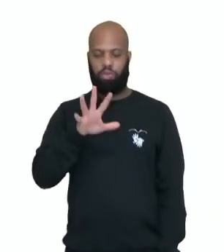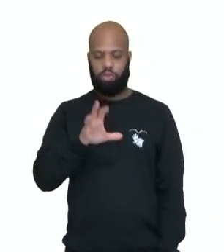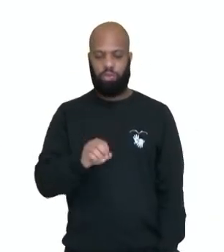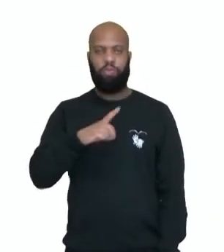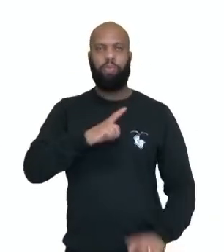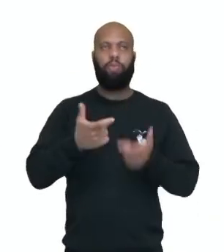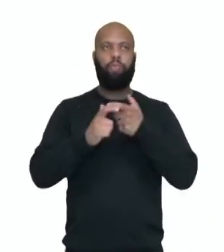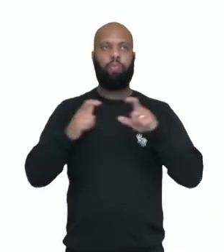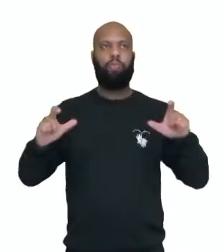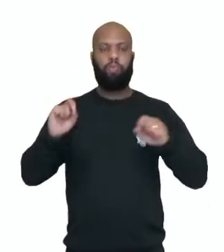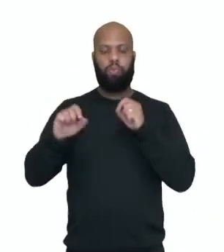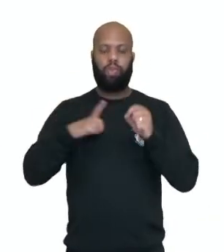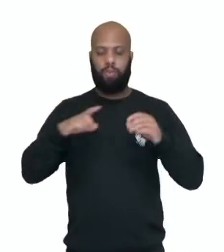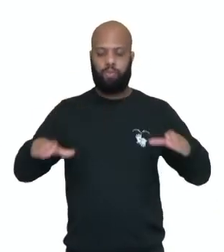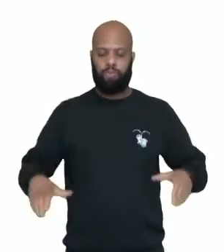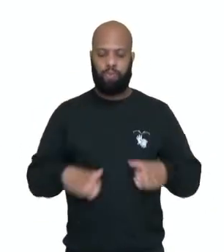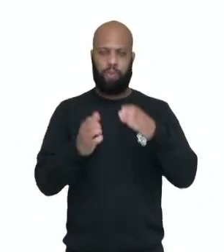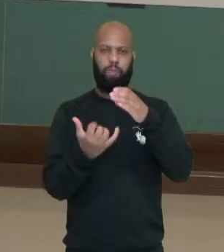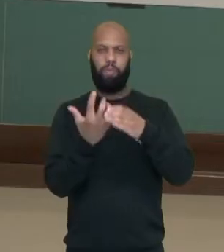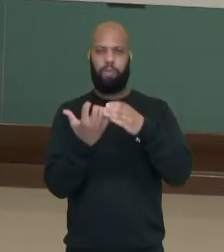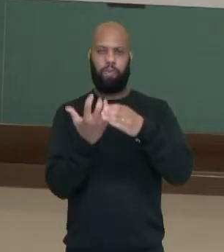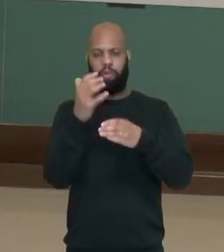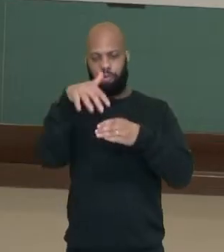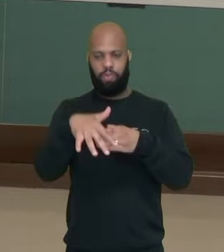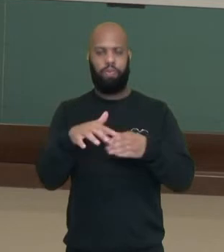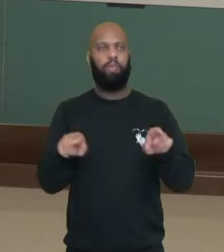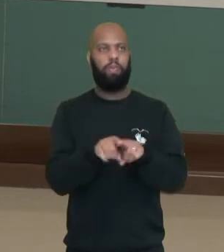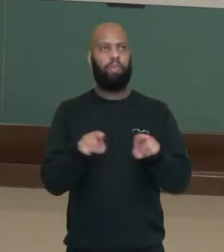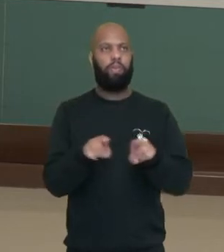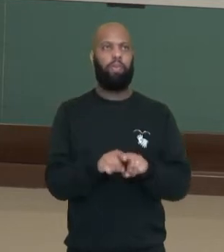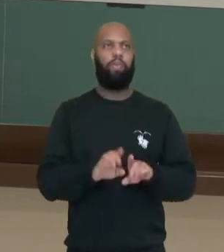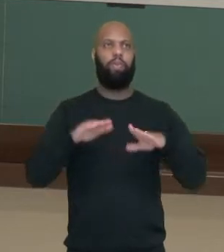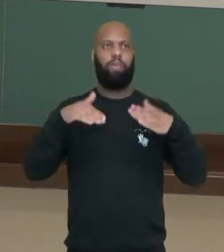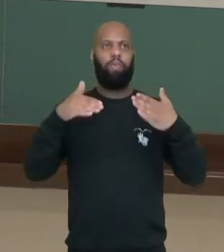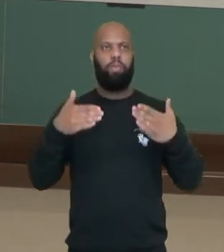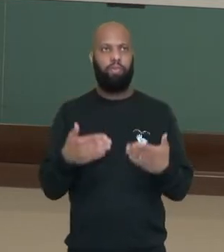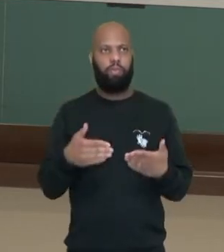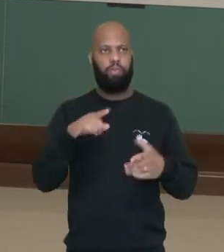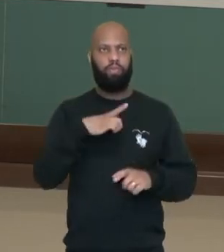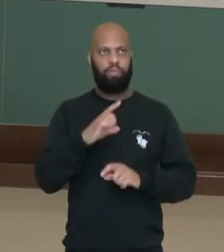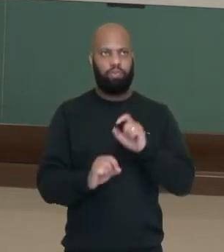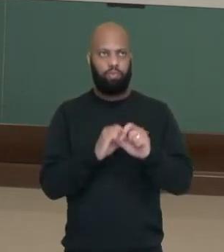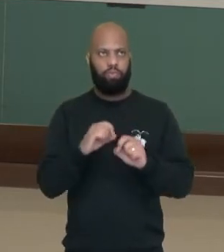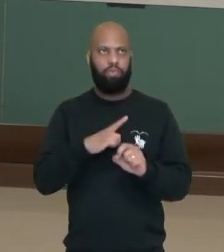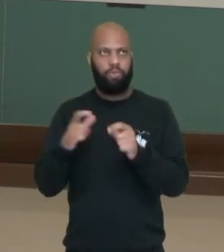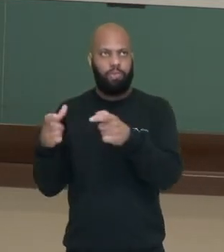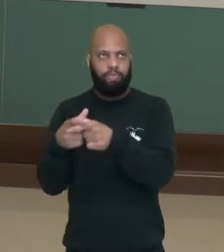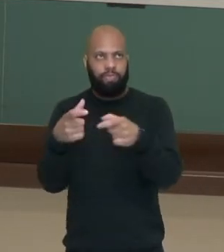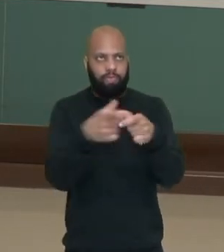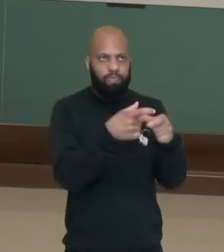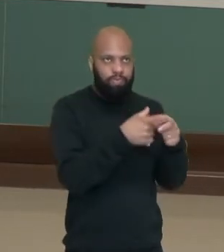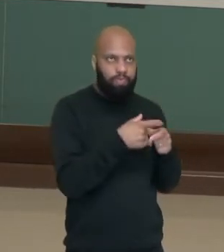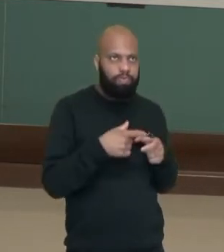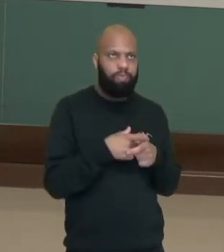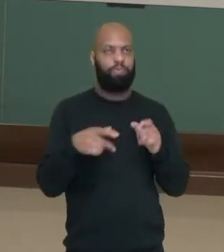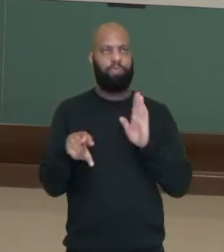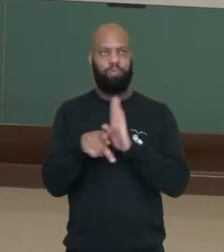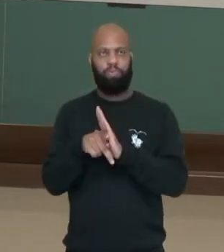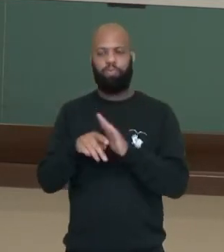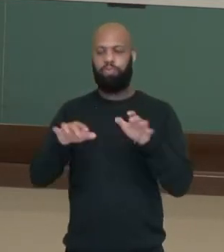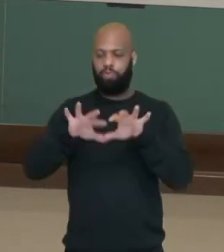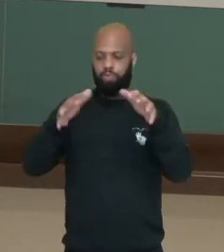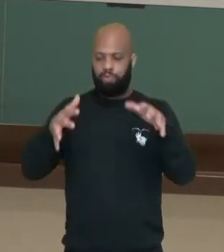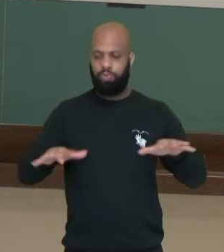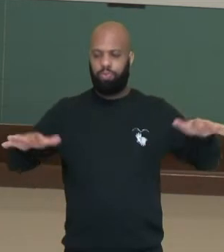tem origem vulcânica. Os atóis são pequenos territórios dentro do mar que têm um formato